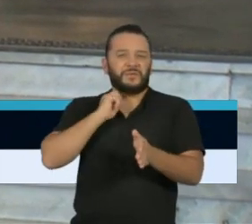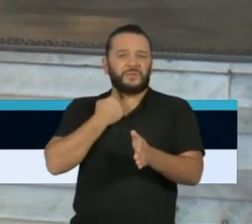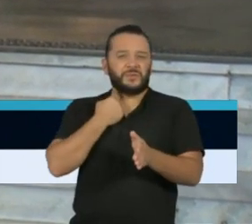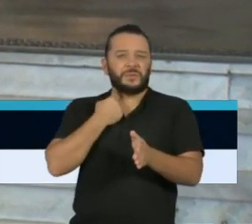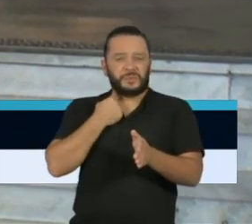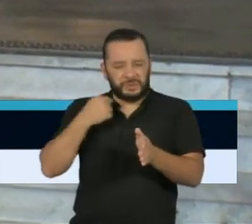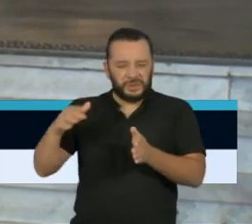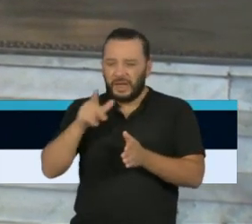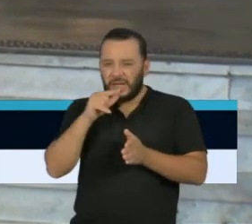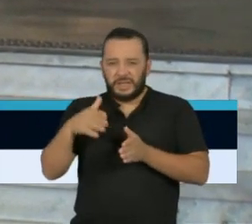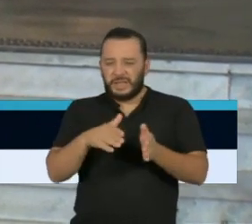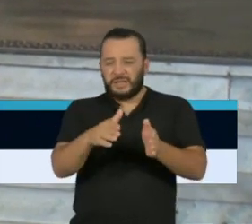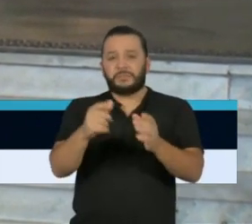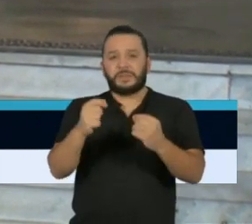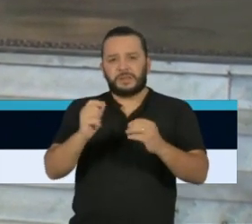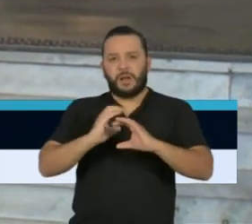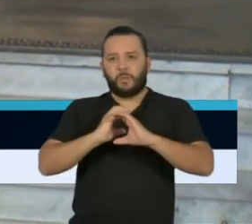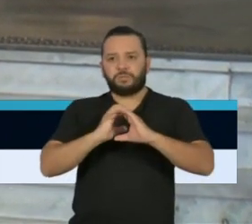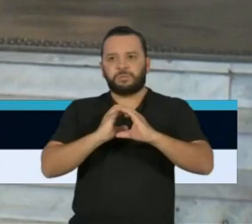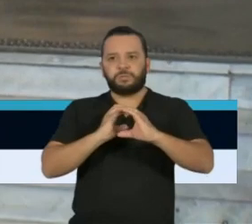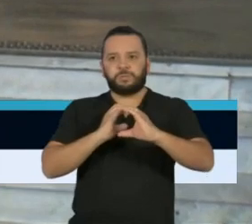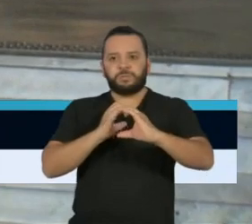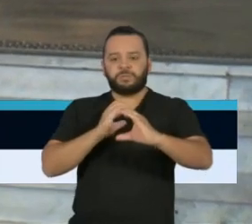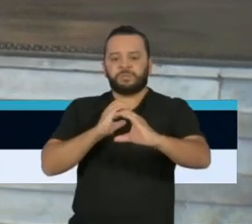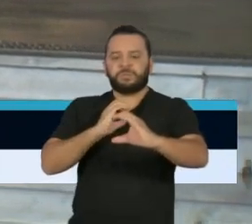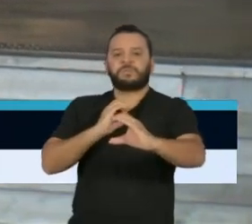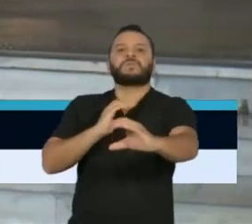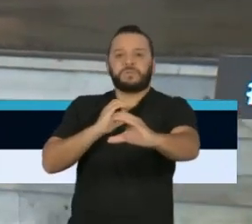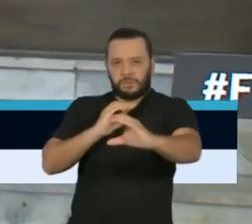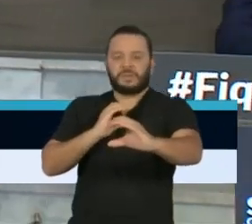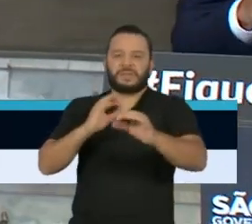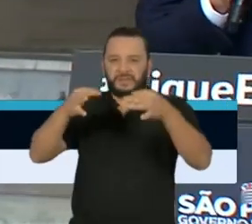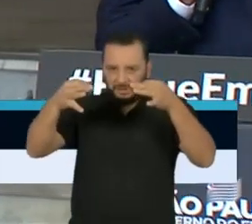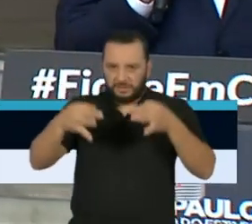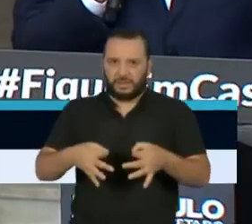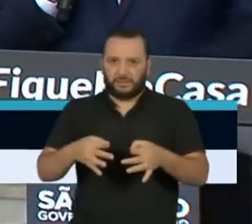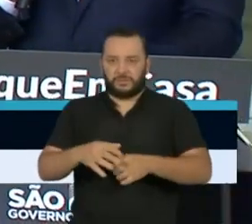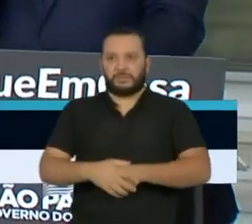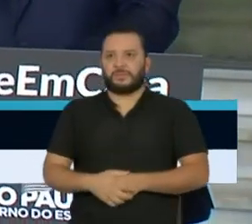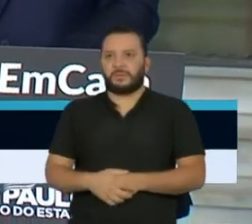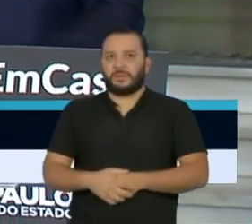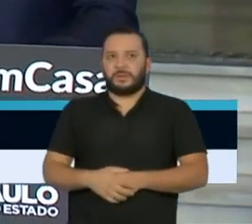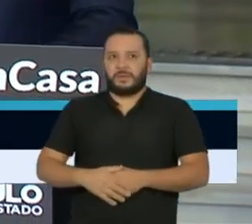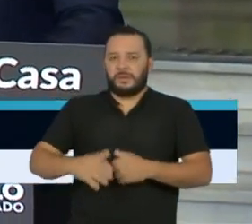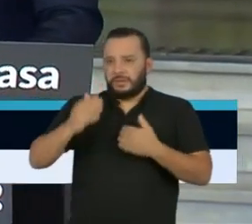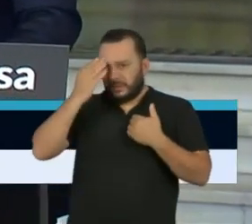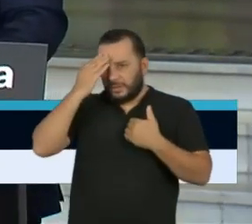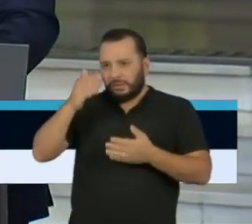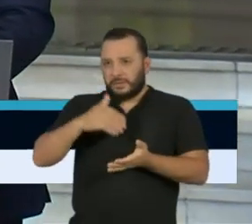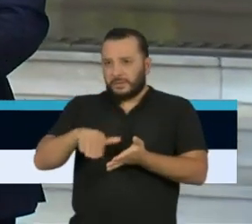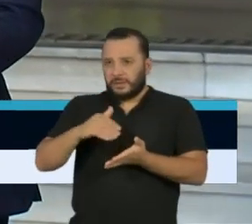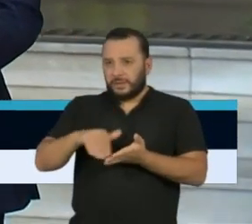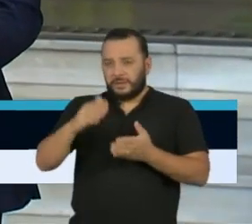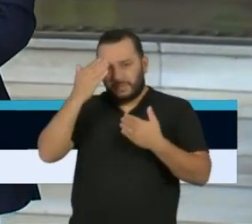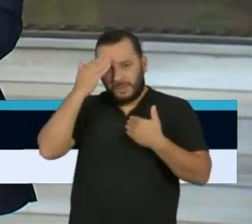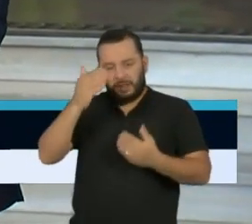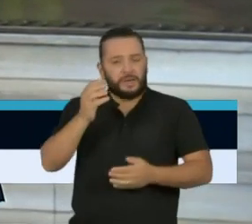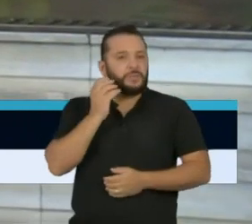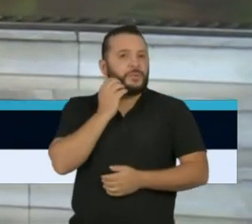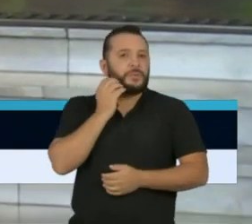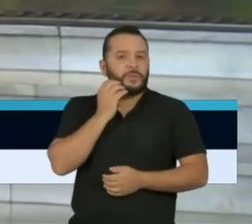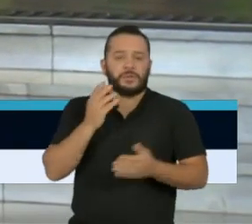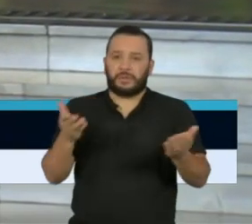uma reivindicação antiga ali daquela comunidade. Obrigado, secretário Guerma. Obrigado, Bruno Covas. Vamos